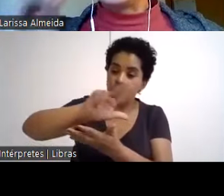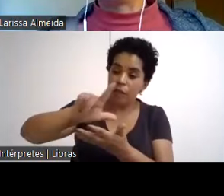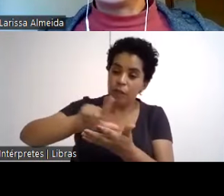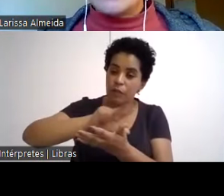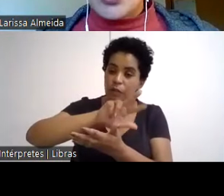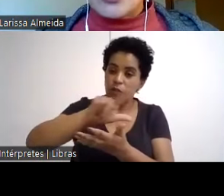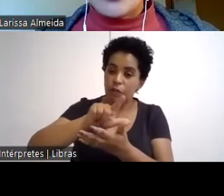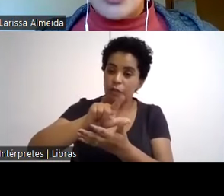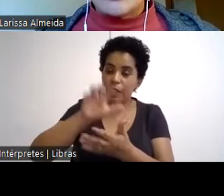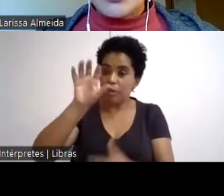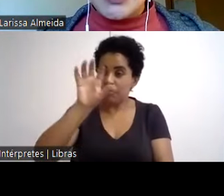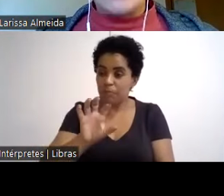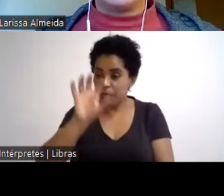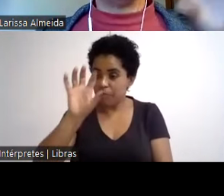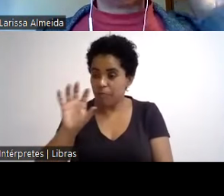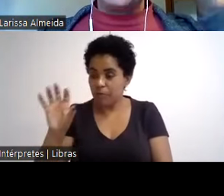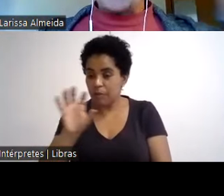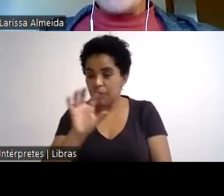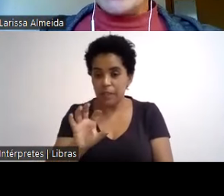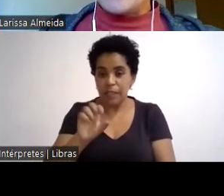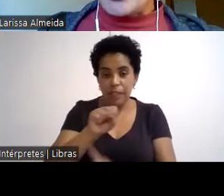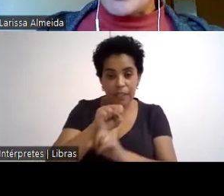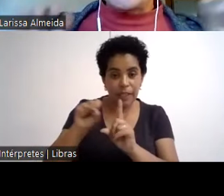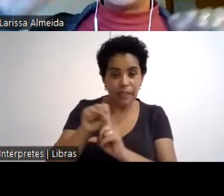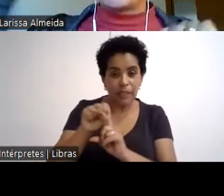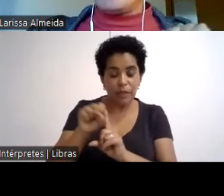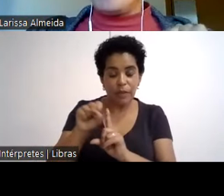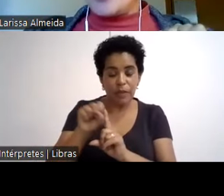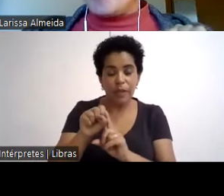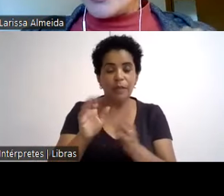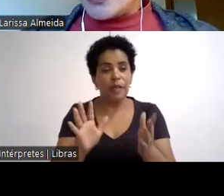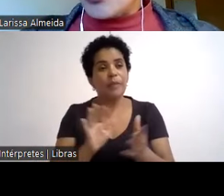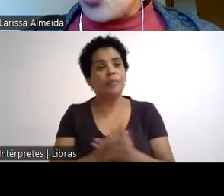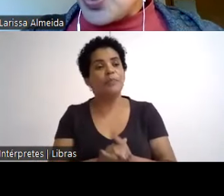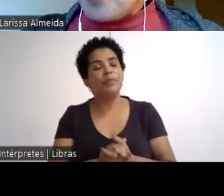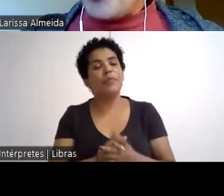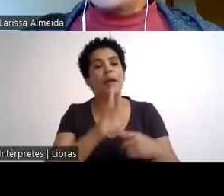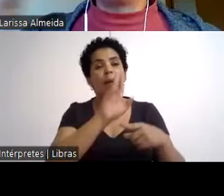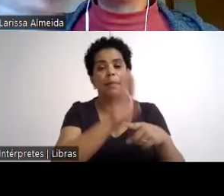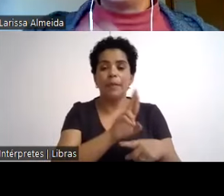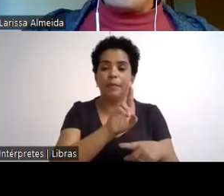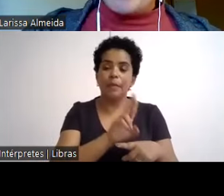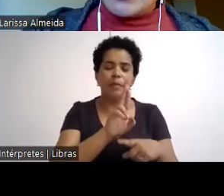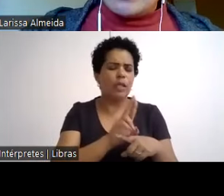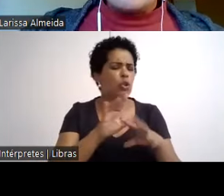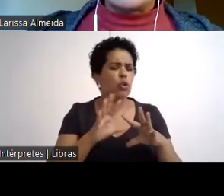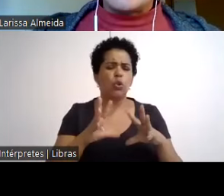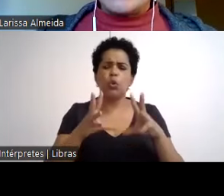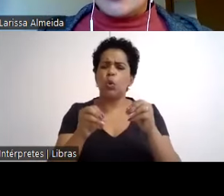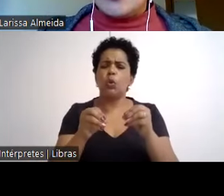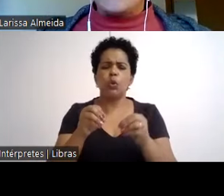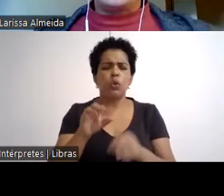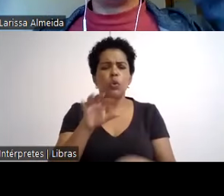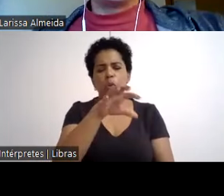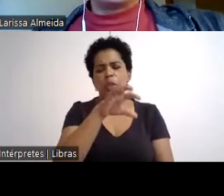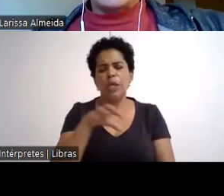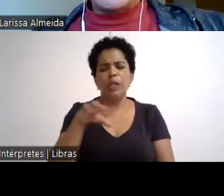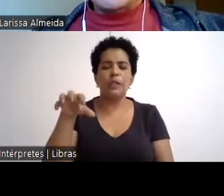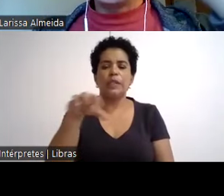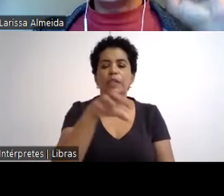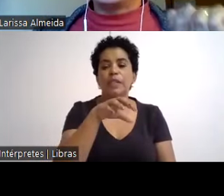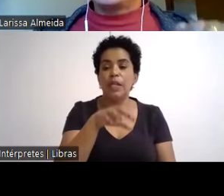várias instâncias da sociedade. Então, tinha representantes da Recria, representantes do poder público pela Secretaria de Turismo,